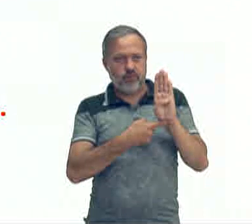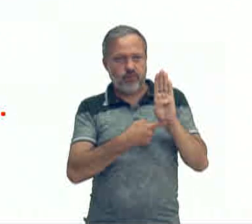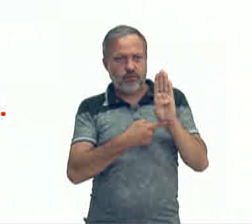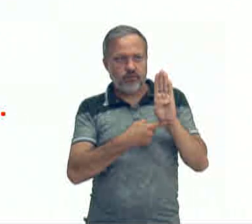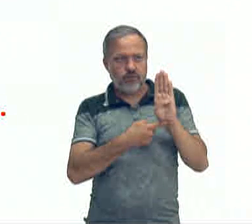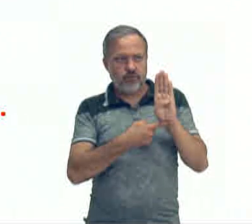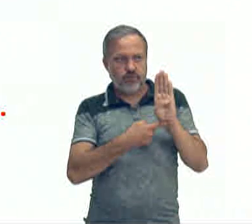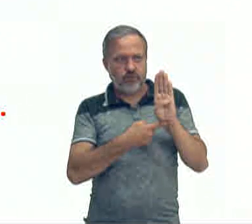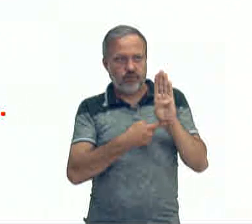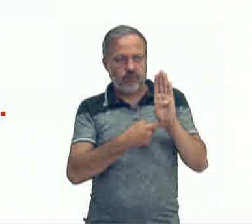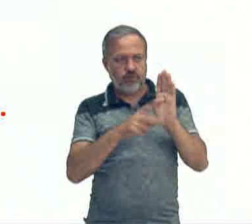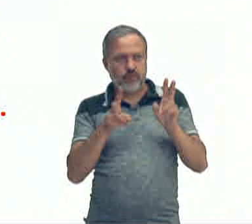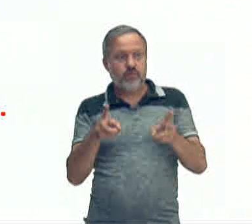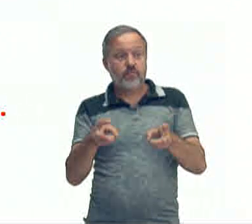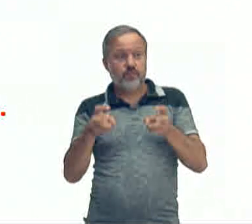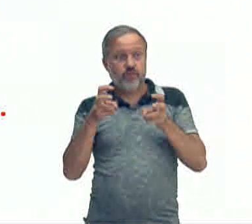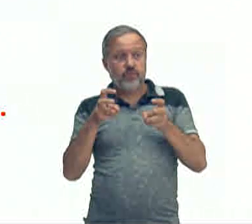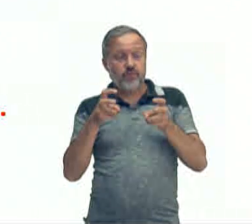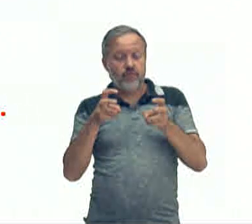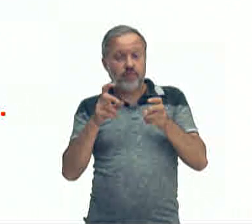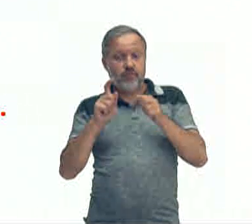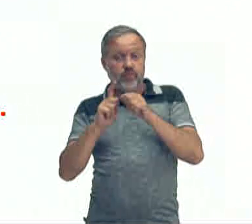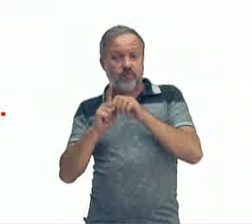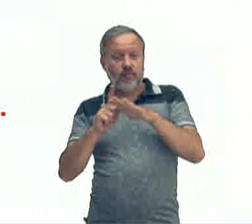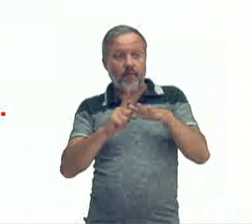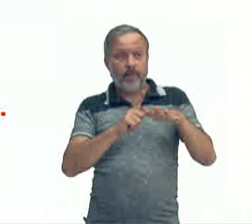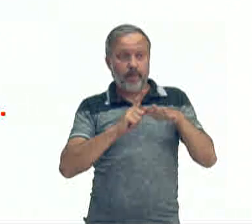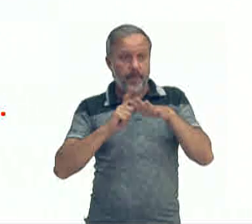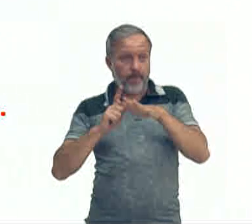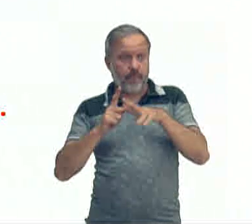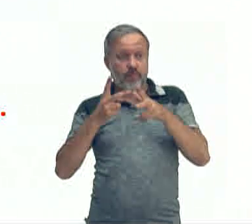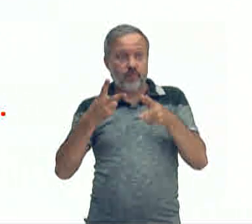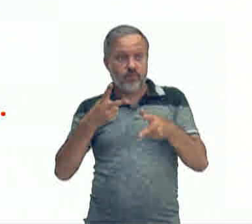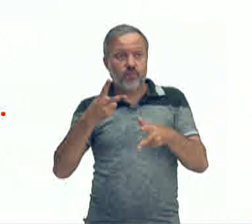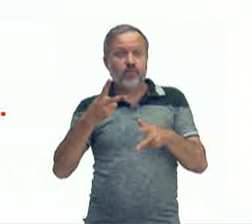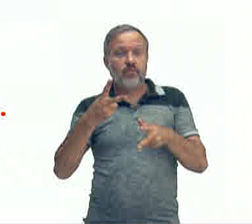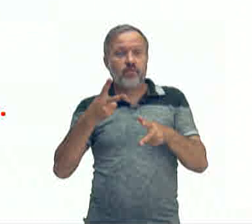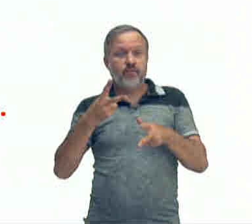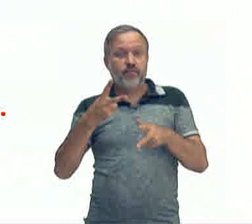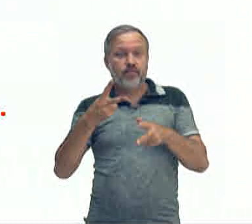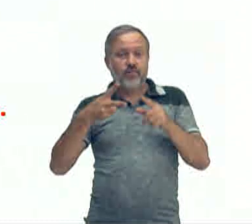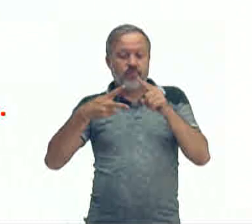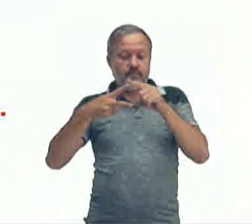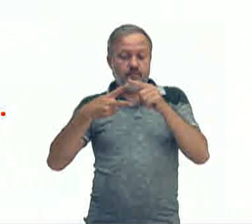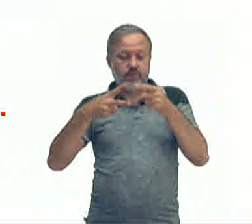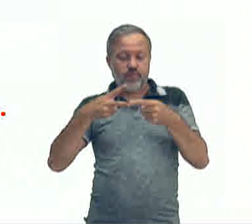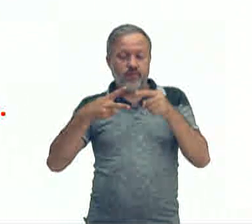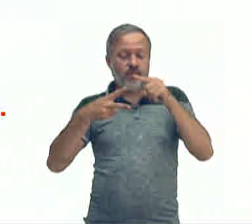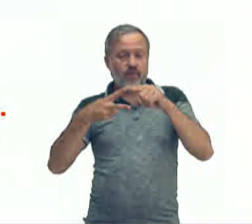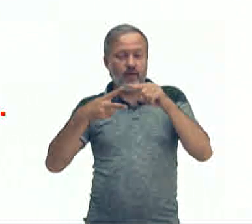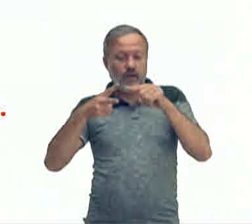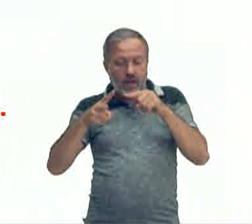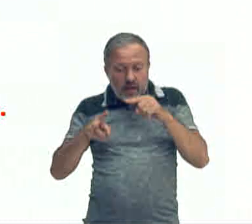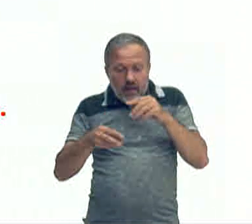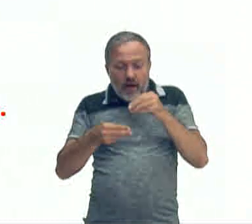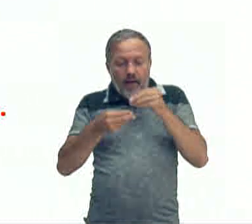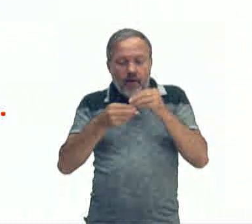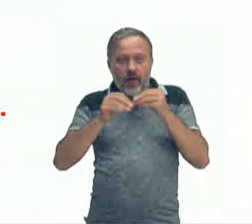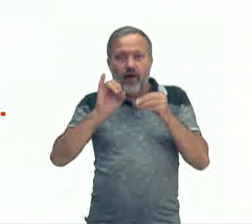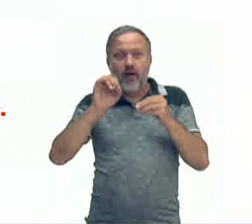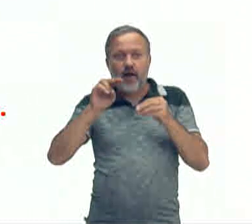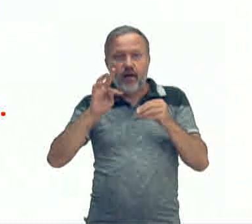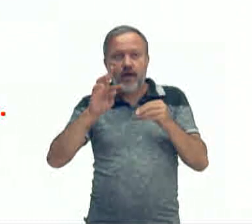você marcou. Percebe-se na demografia dois tipos de migração, a migração interna e a migração externa.